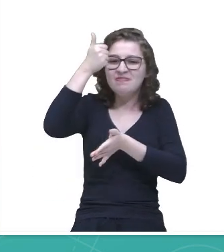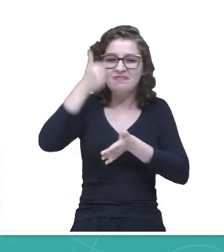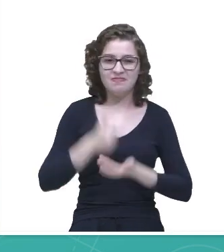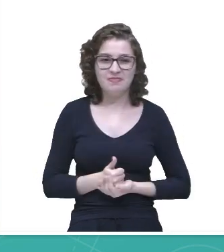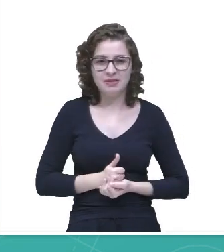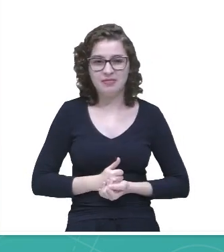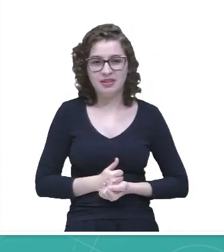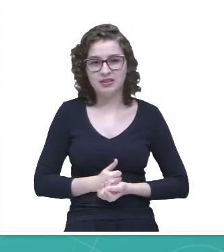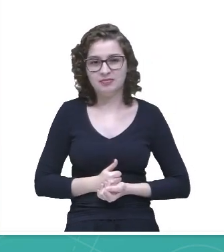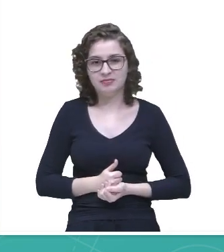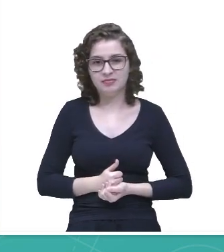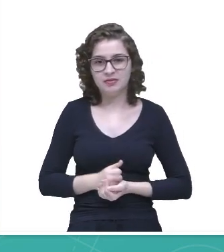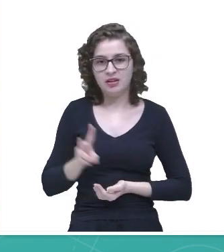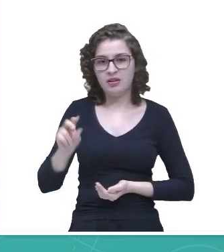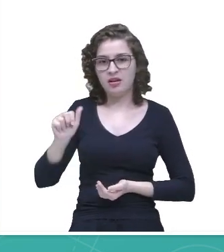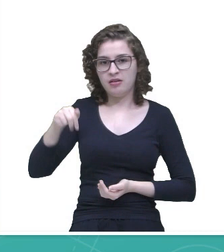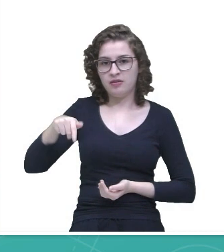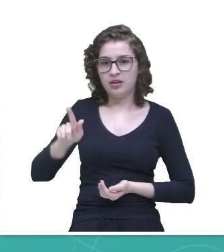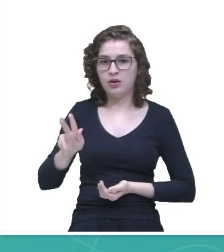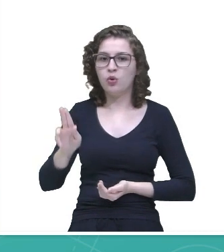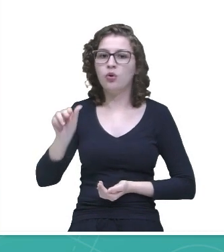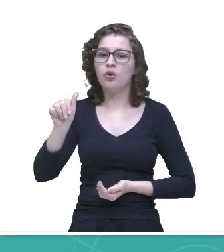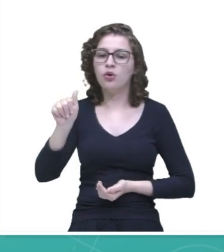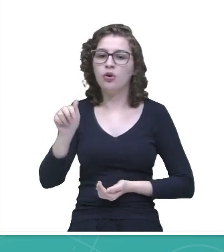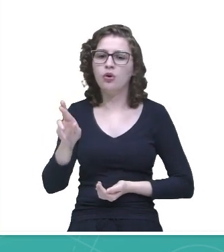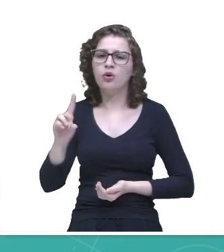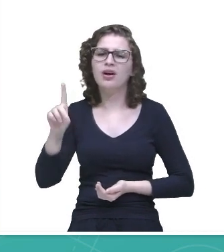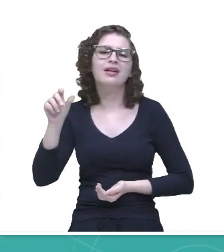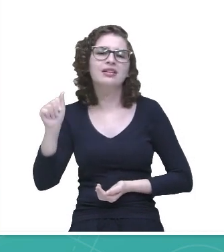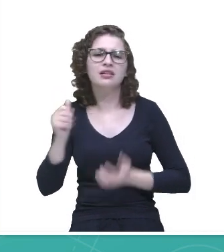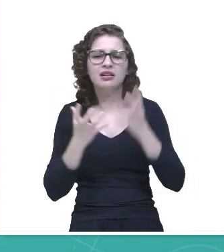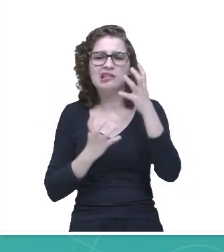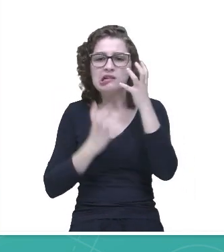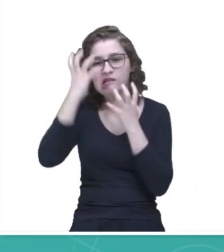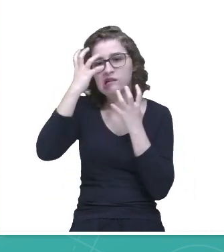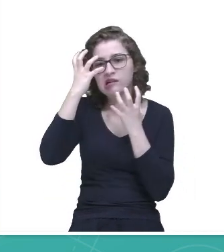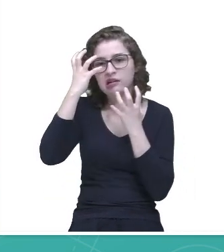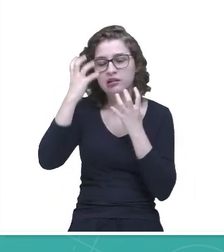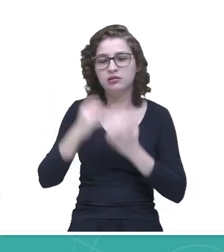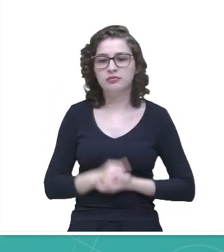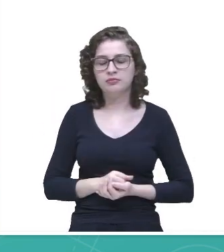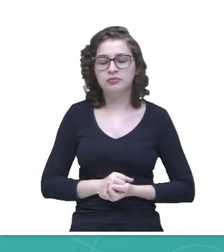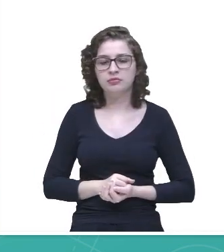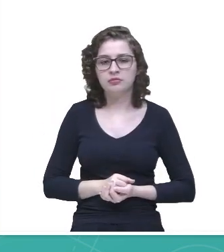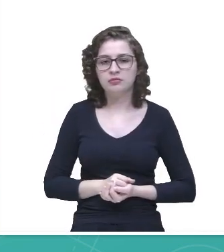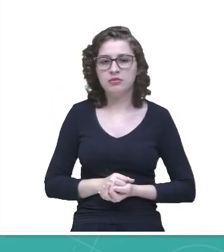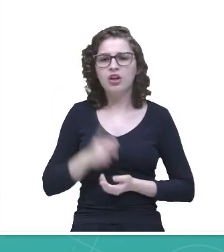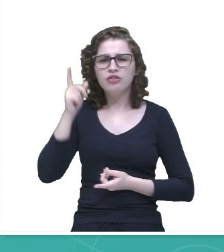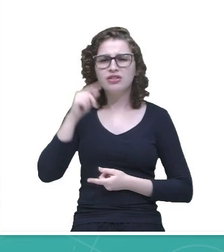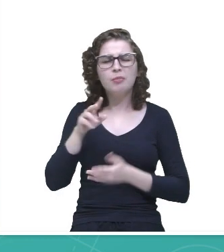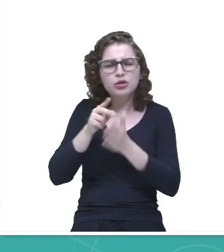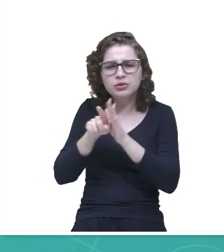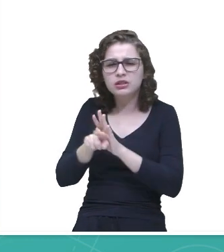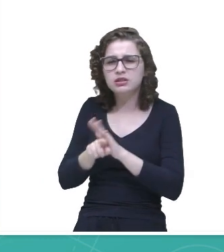foi, né, de vanguarda que deformou a figura humana. O que é deformar? Quem já viu pode pesquisar O Grito, uma obra